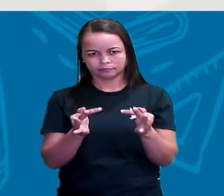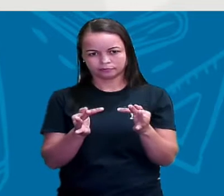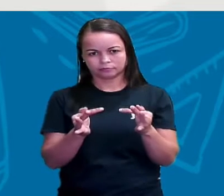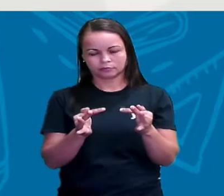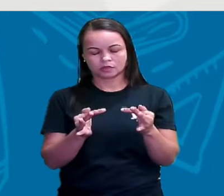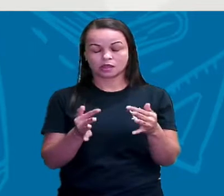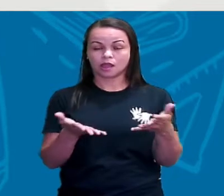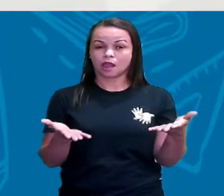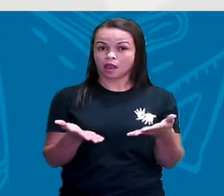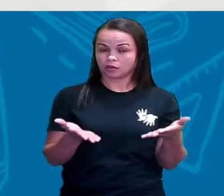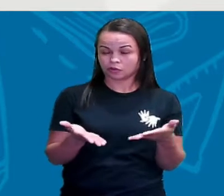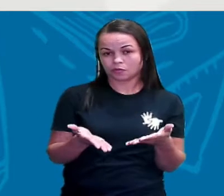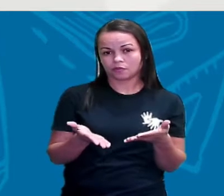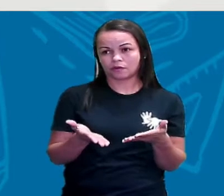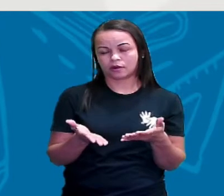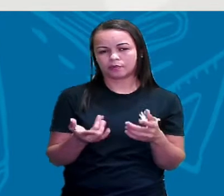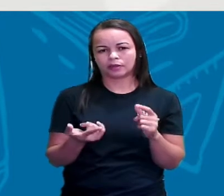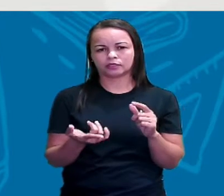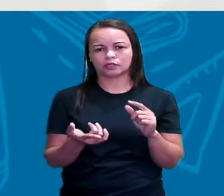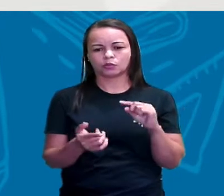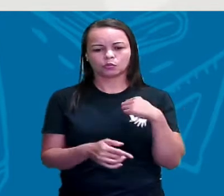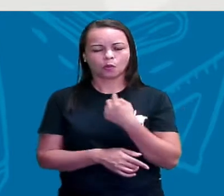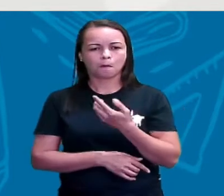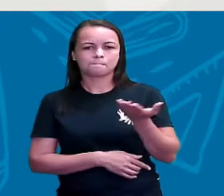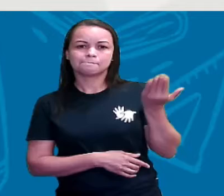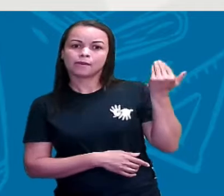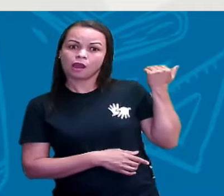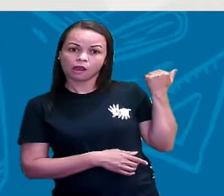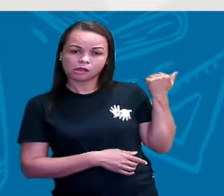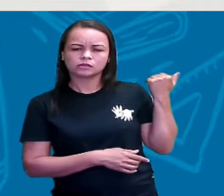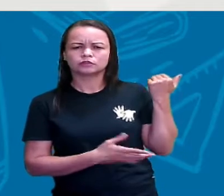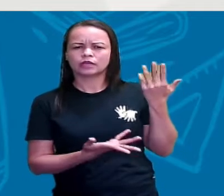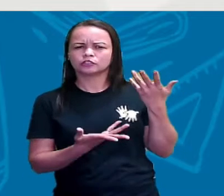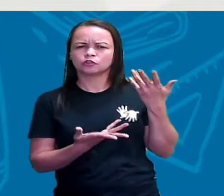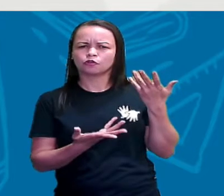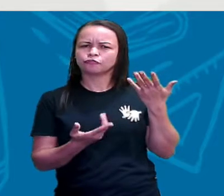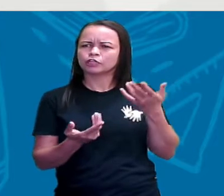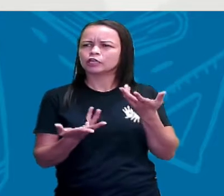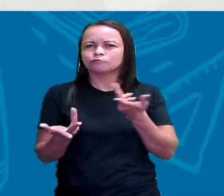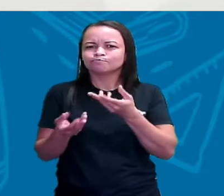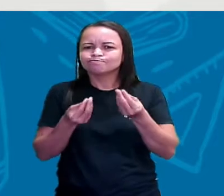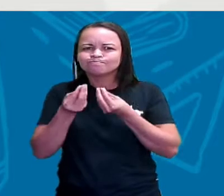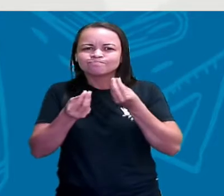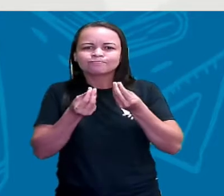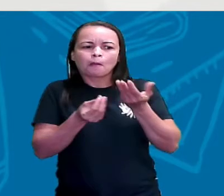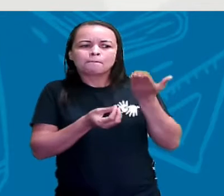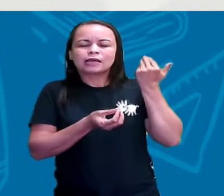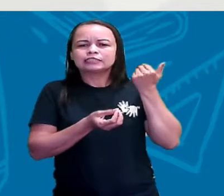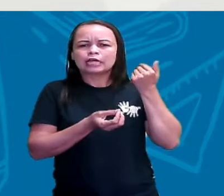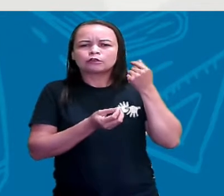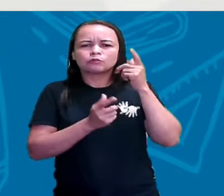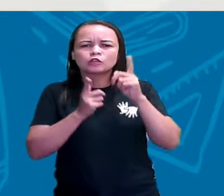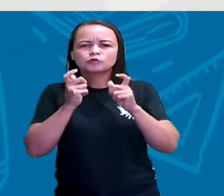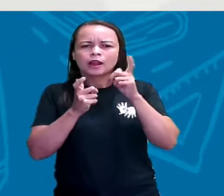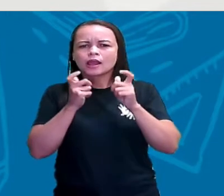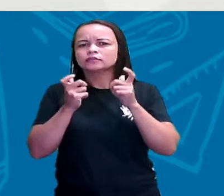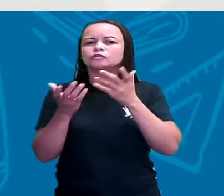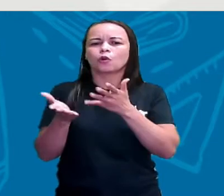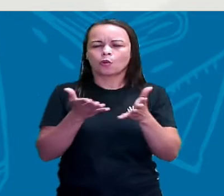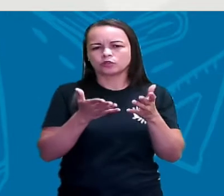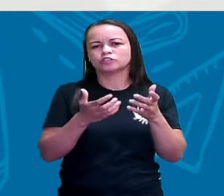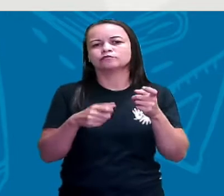Agora, para que o nosso passado fique ainda mais com cara de passado, a gente tem algumas expressões chamadas de